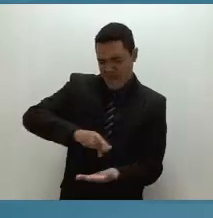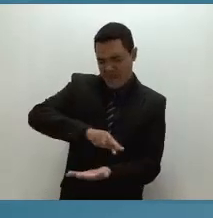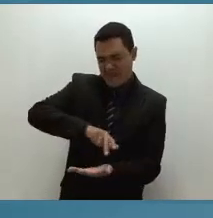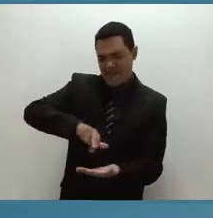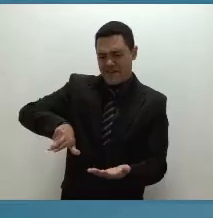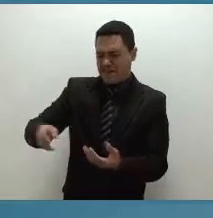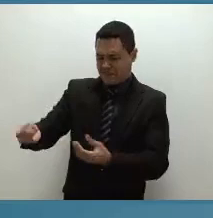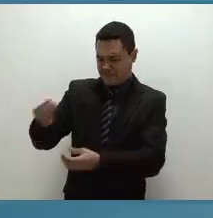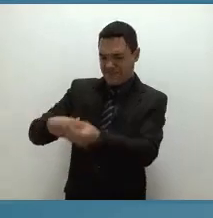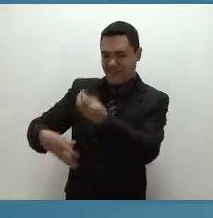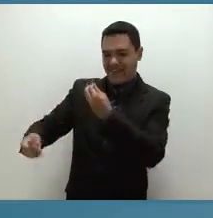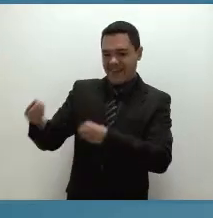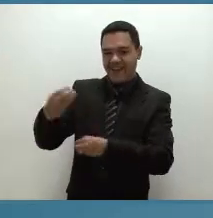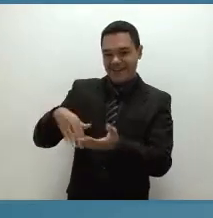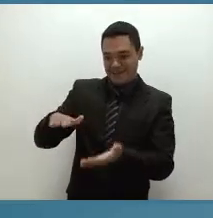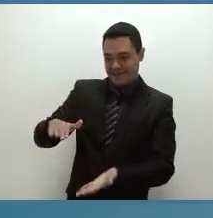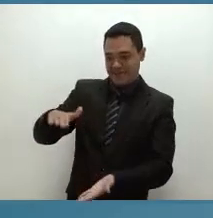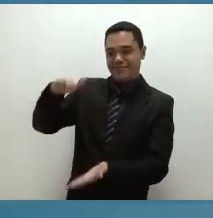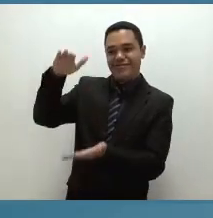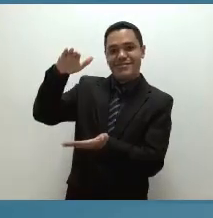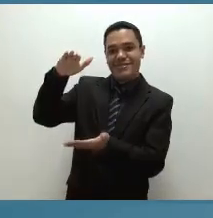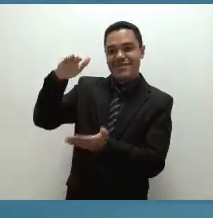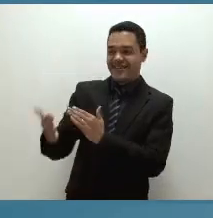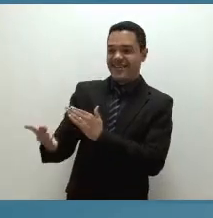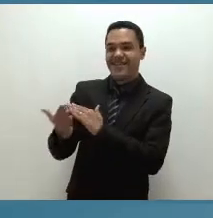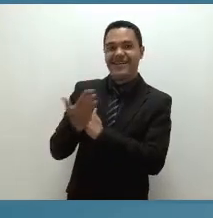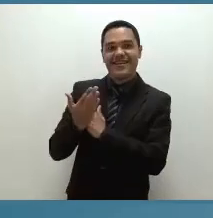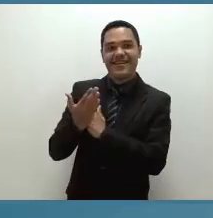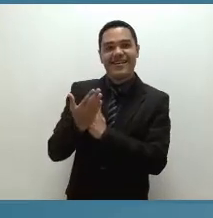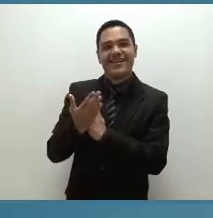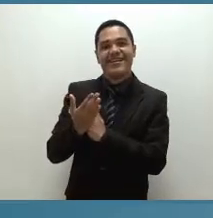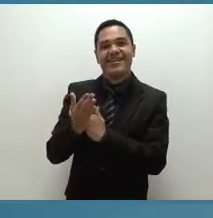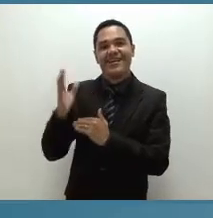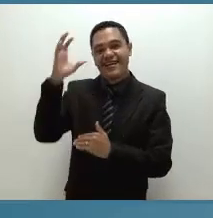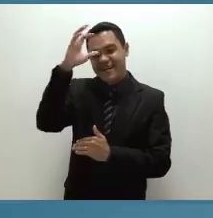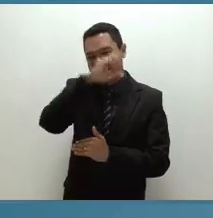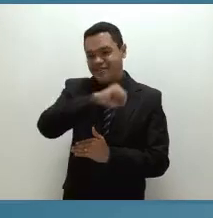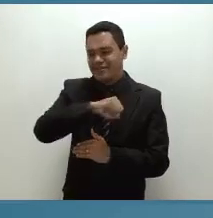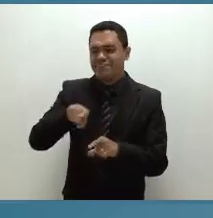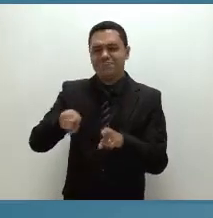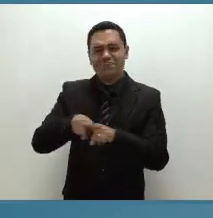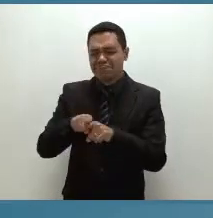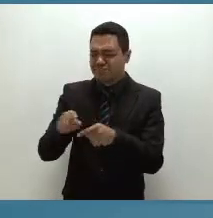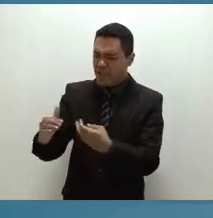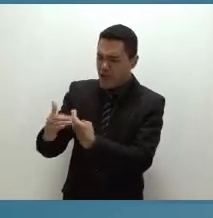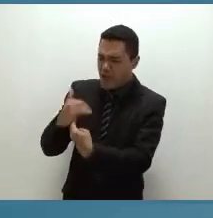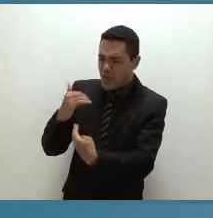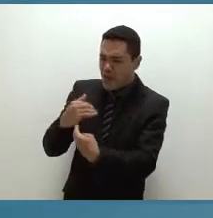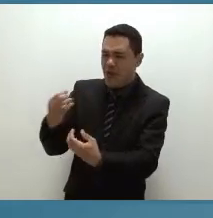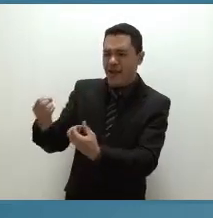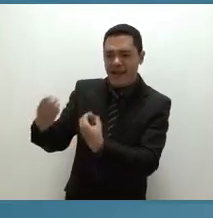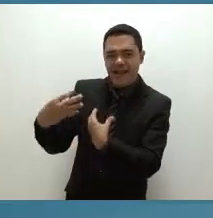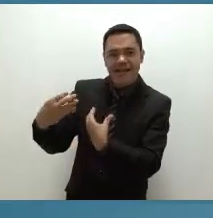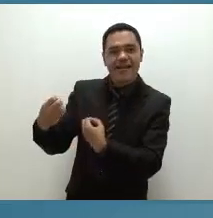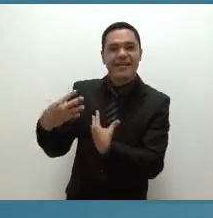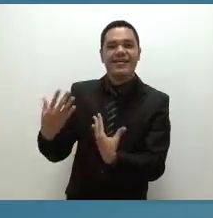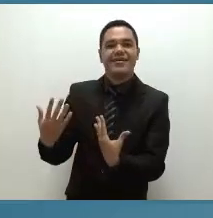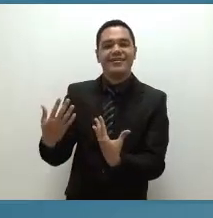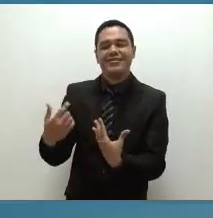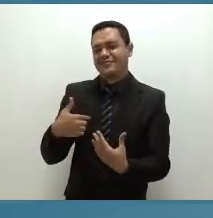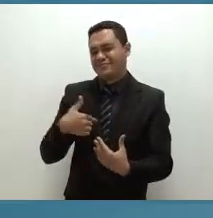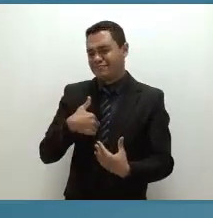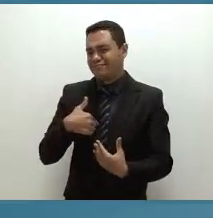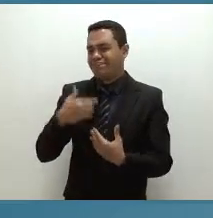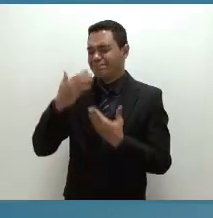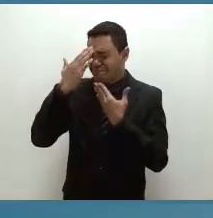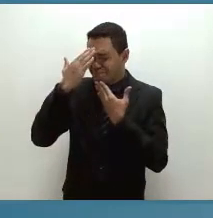foram essenciais seus inesquecíveis conselhos e ensinamentos. Decano, minha